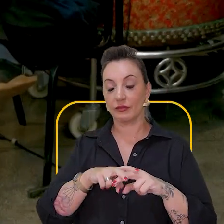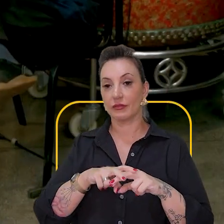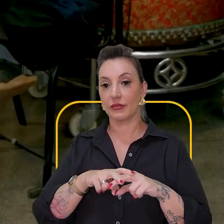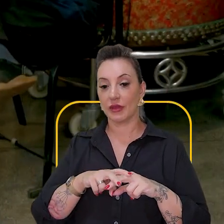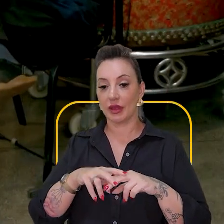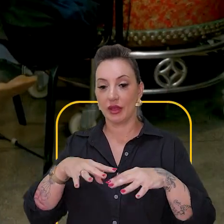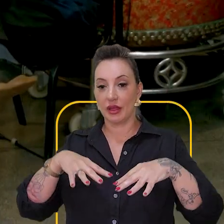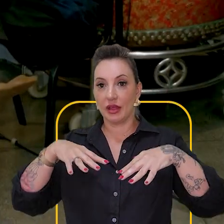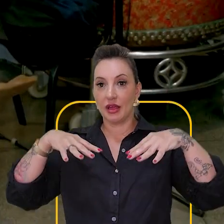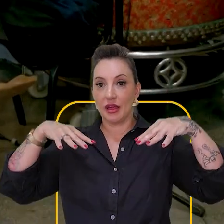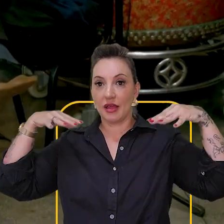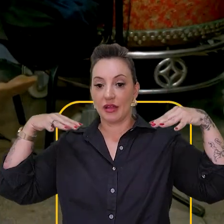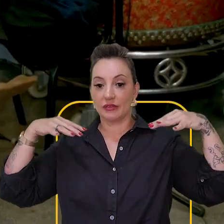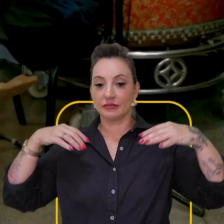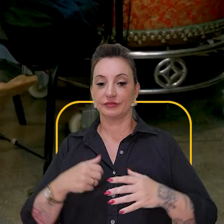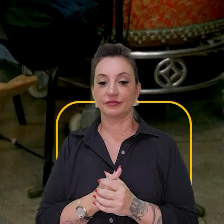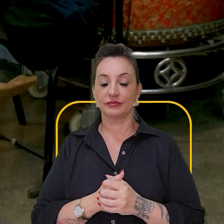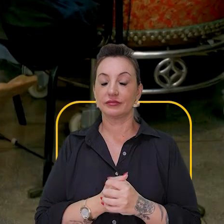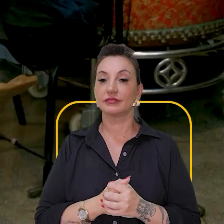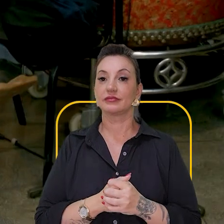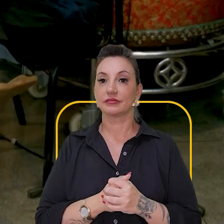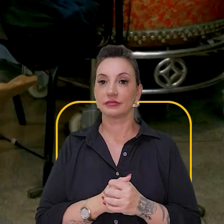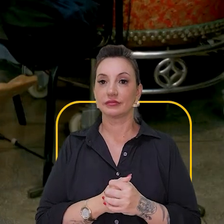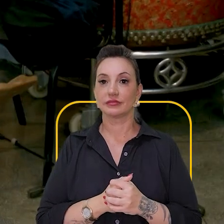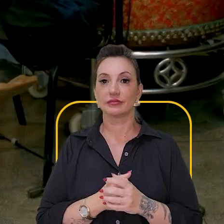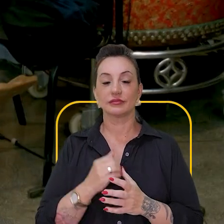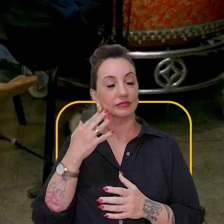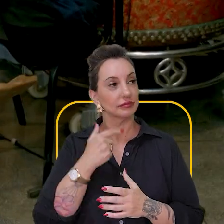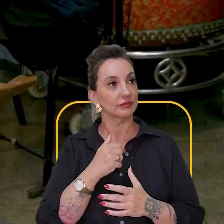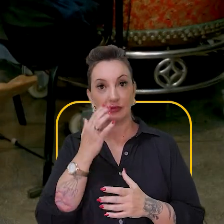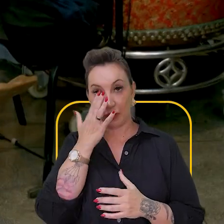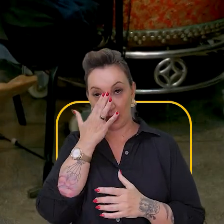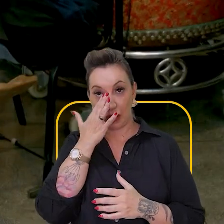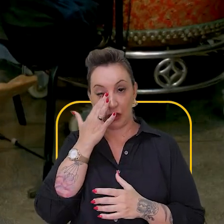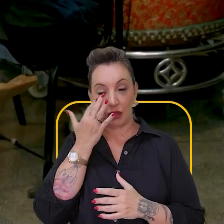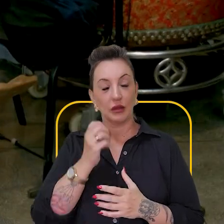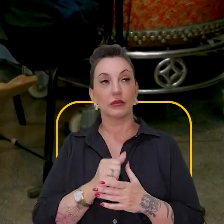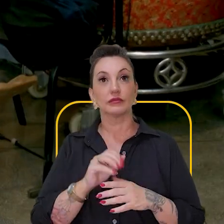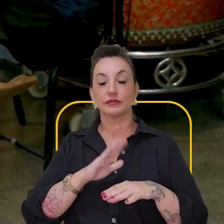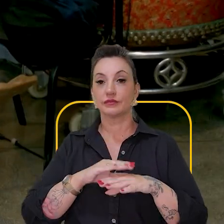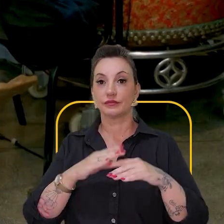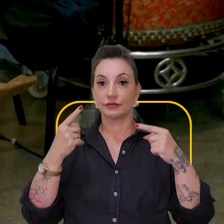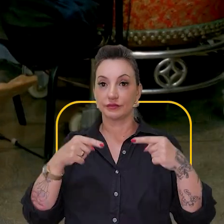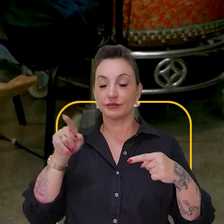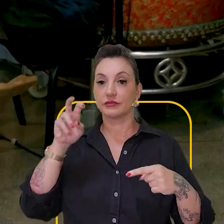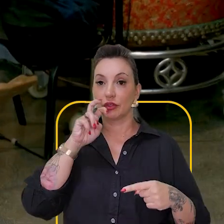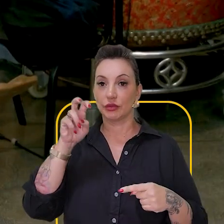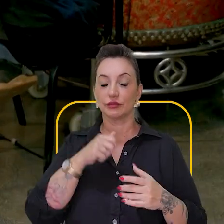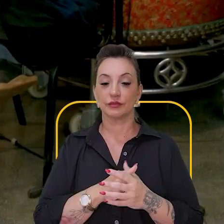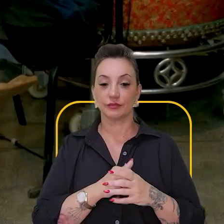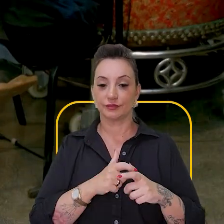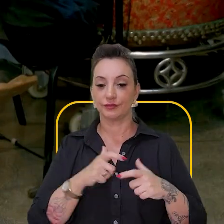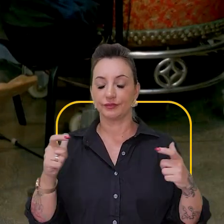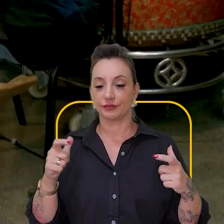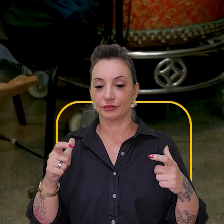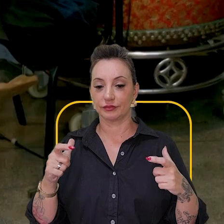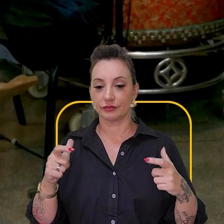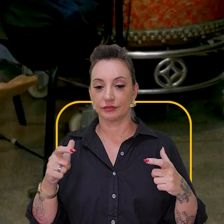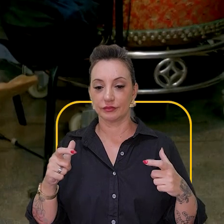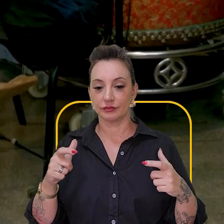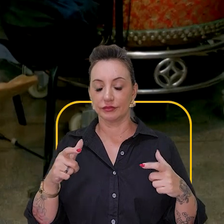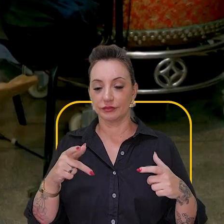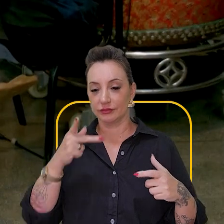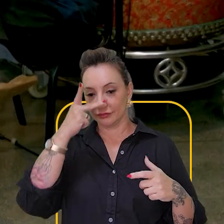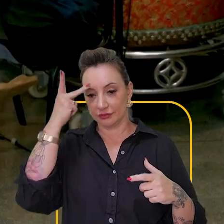sentavam para assistir era tipo uma arquibancada era uma academia muito linda então quando fazia as competições lá em Sorocaba a maioria